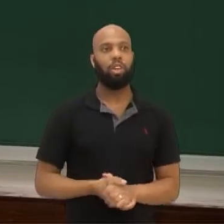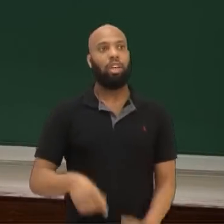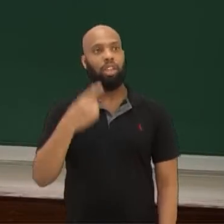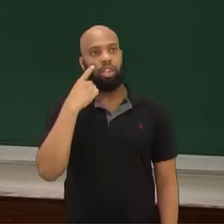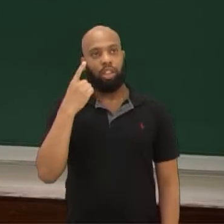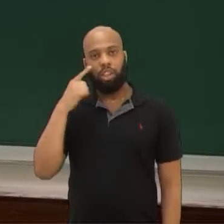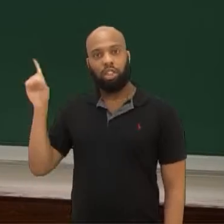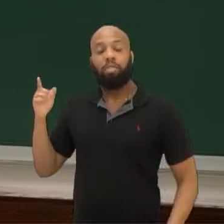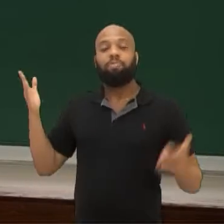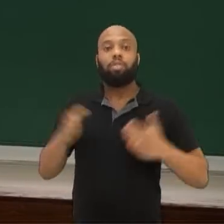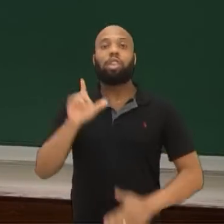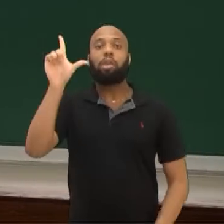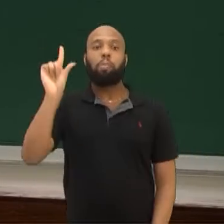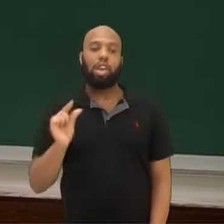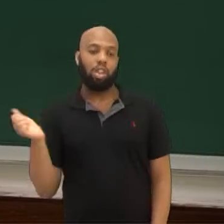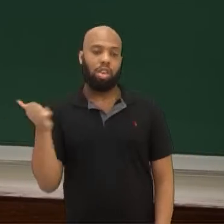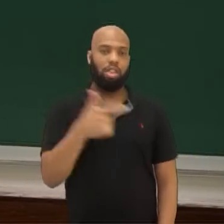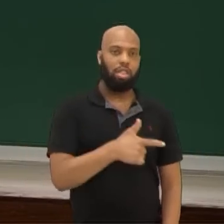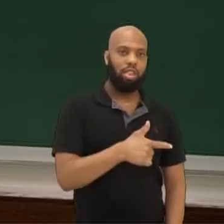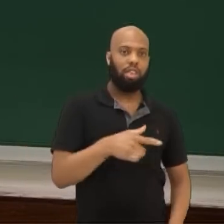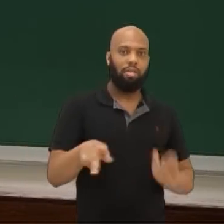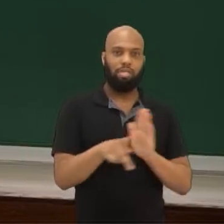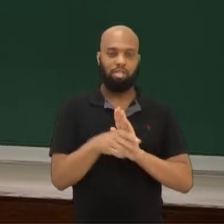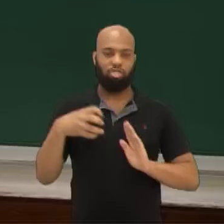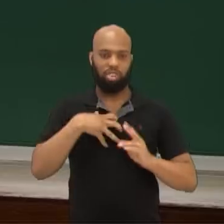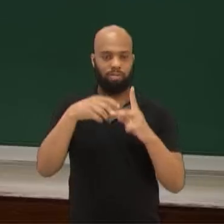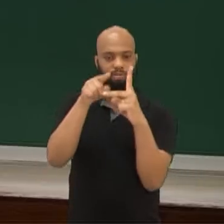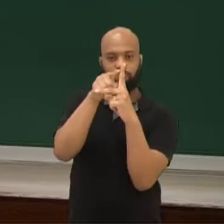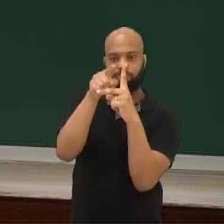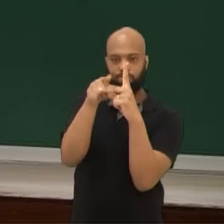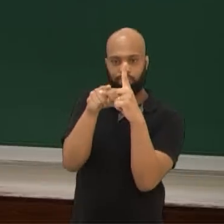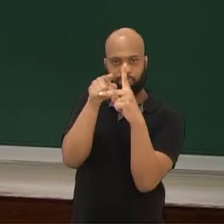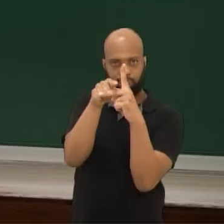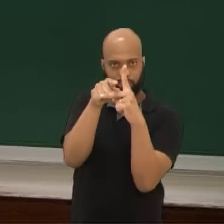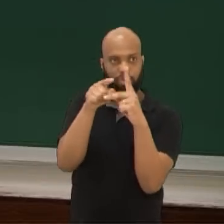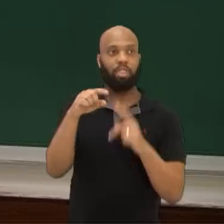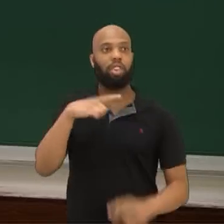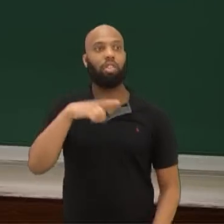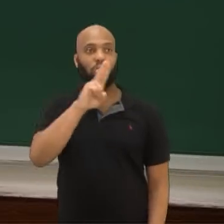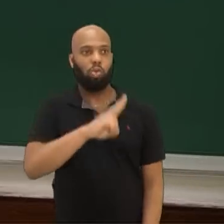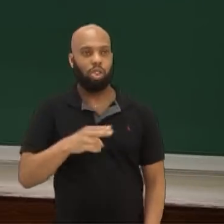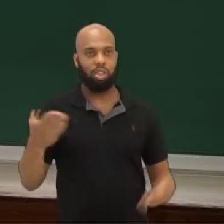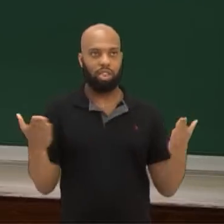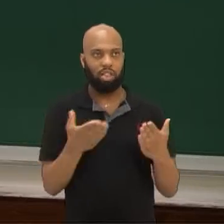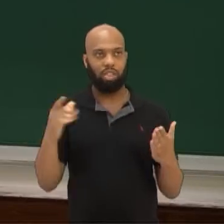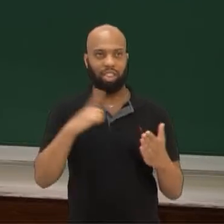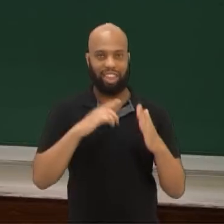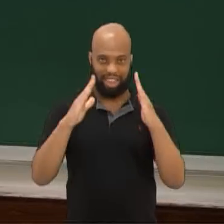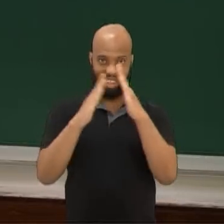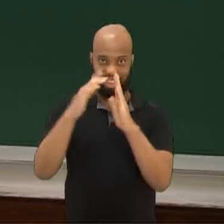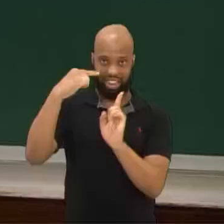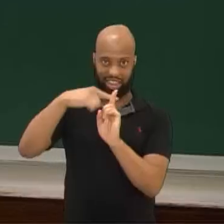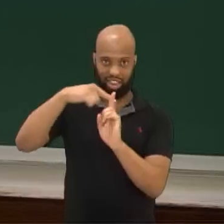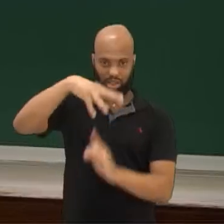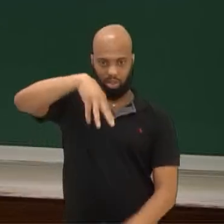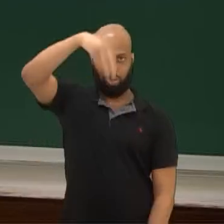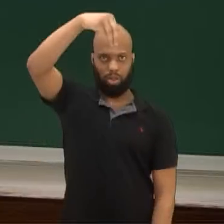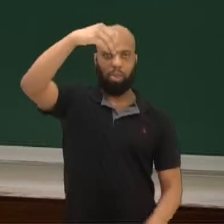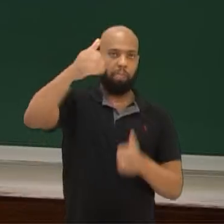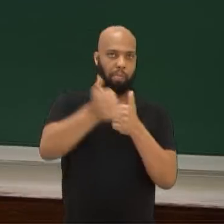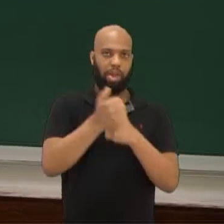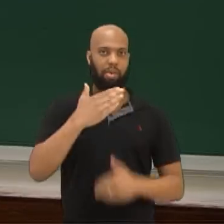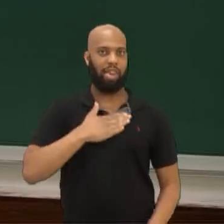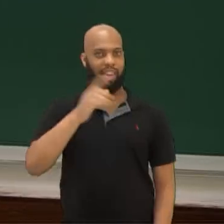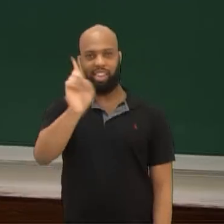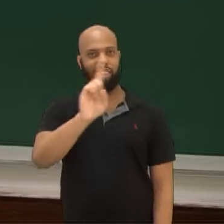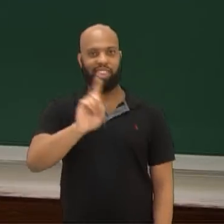Agora, menor que o ângulo reto. Qual que vai ser? A professora usou uma torre de uma igreja, não é perto da minha casa